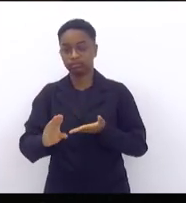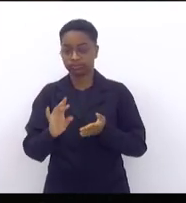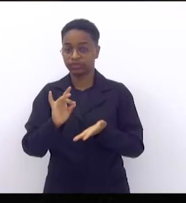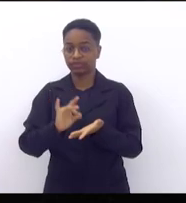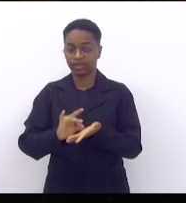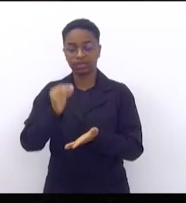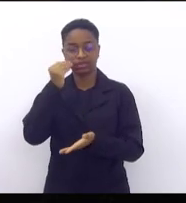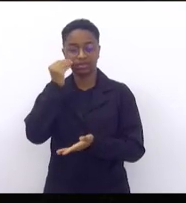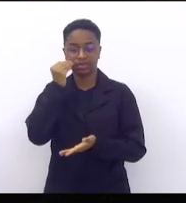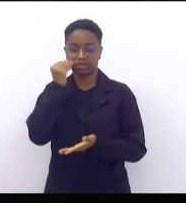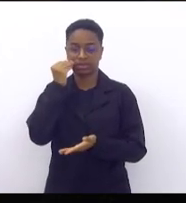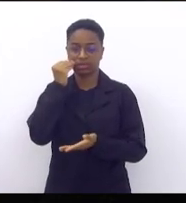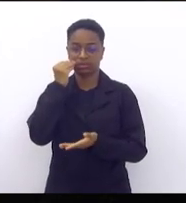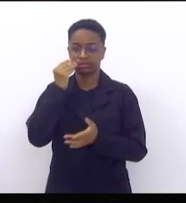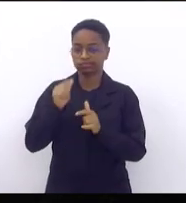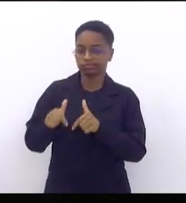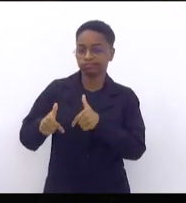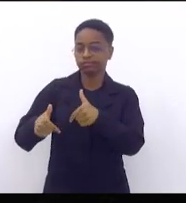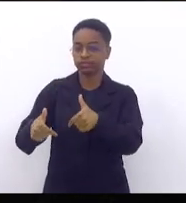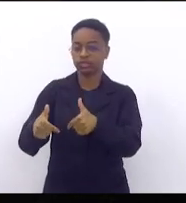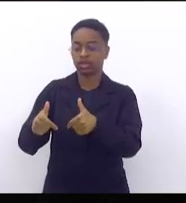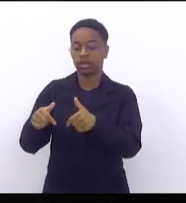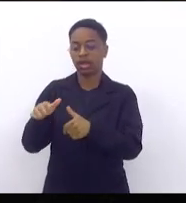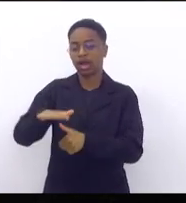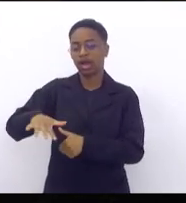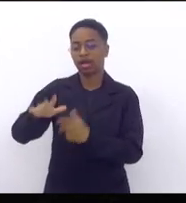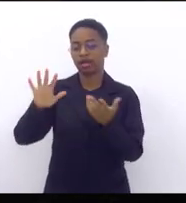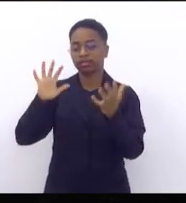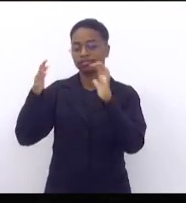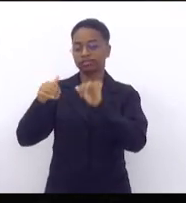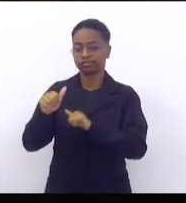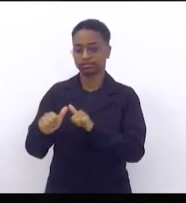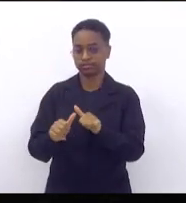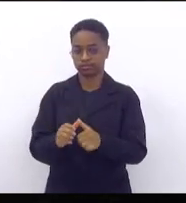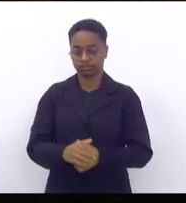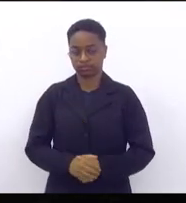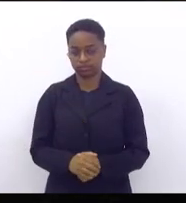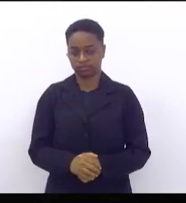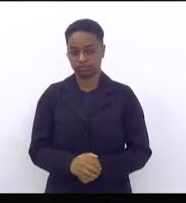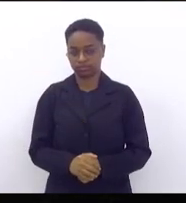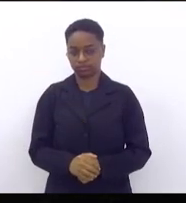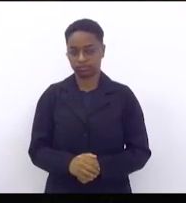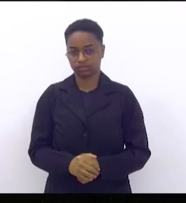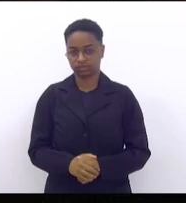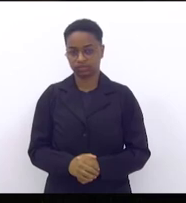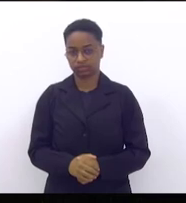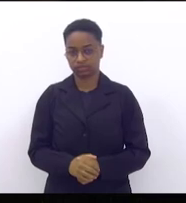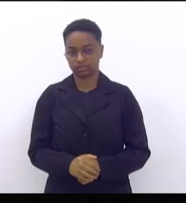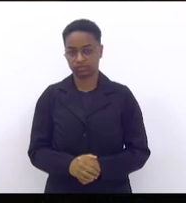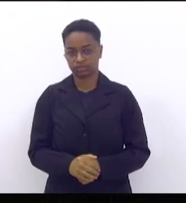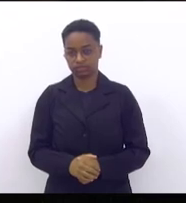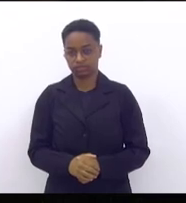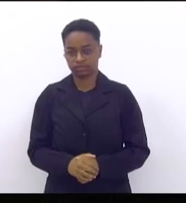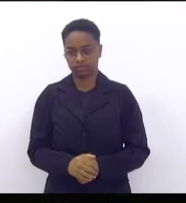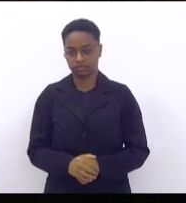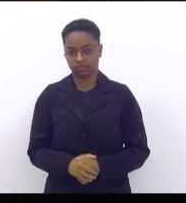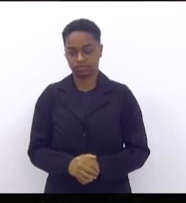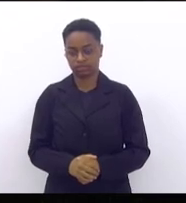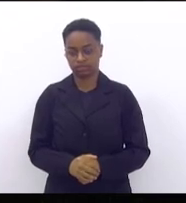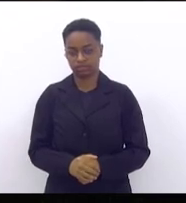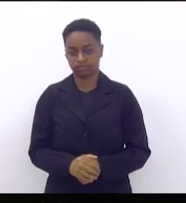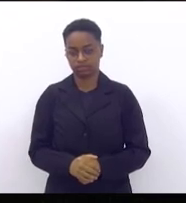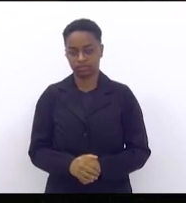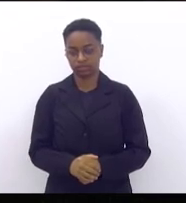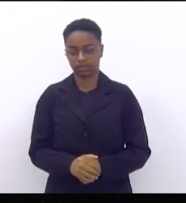esse tema das mudanças climáticas. Na vertente de preparar cada